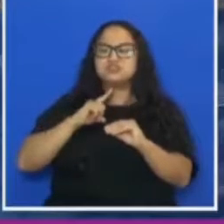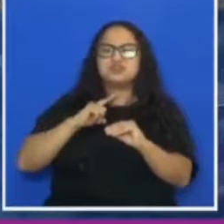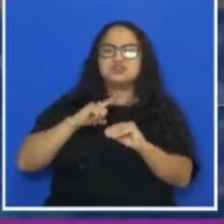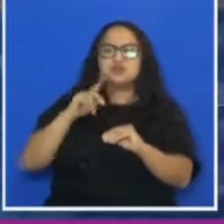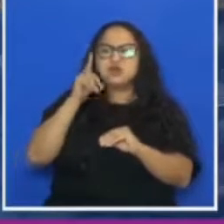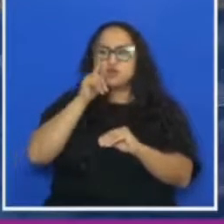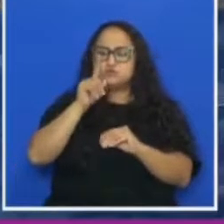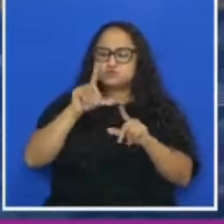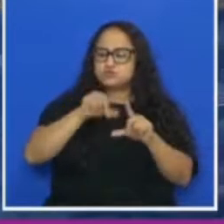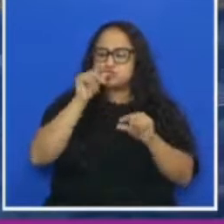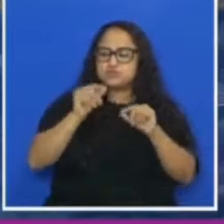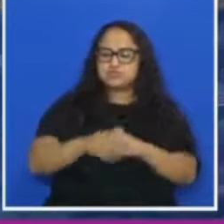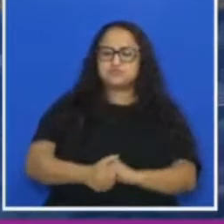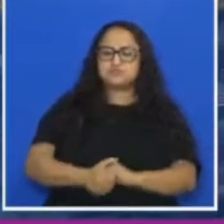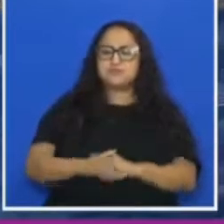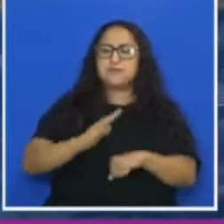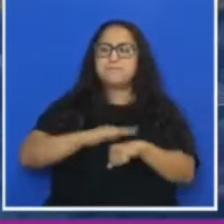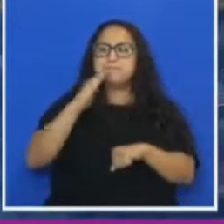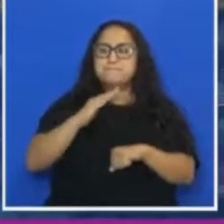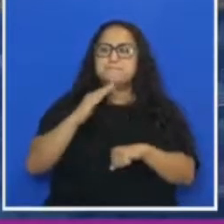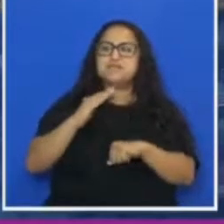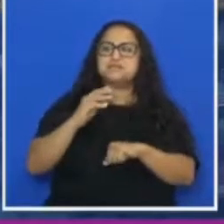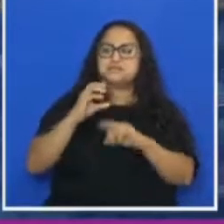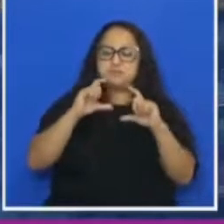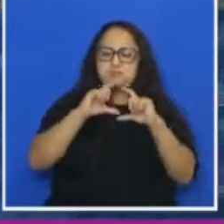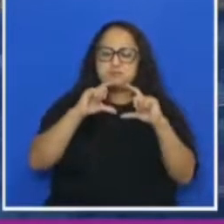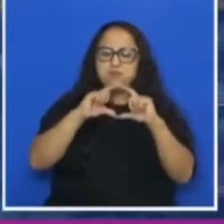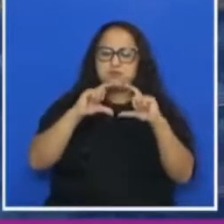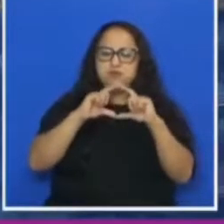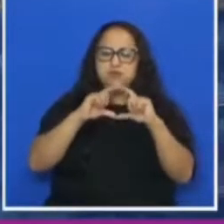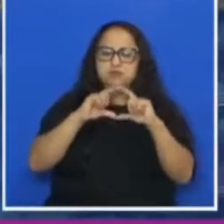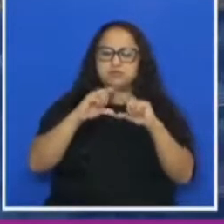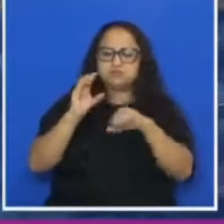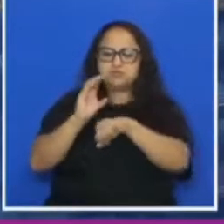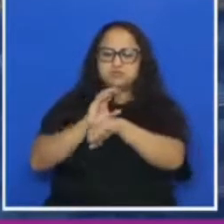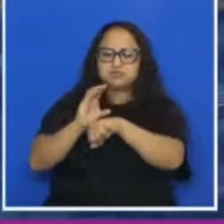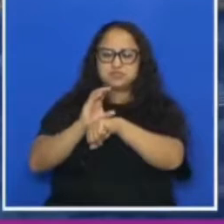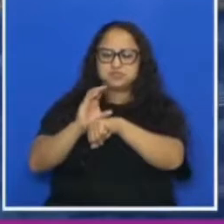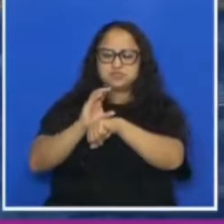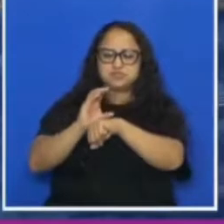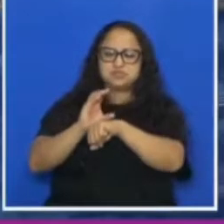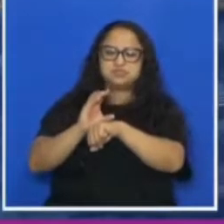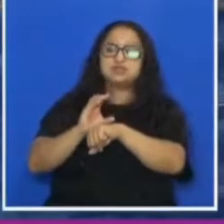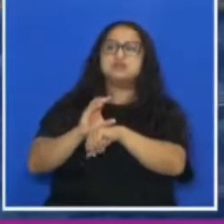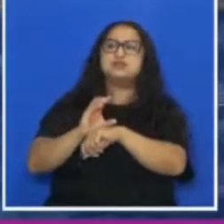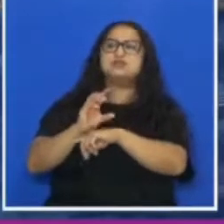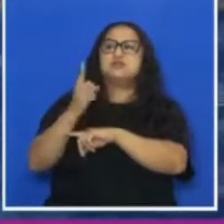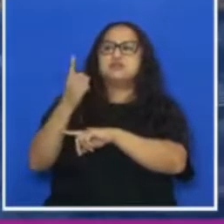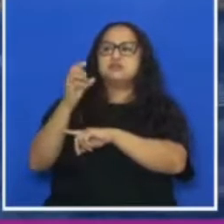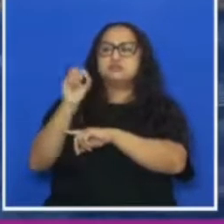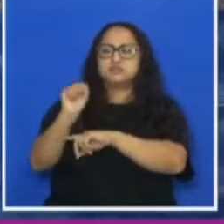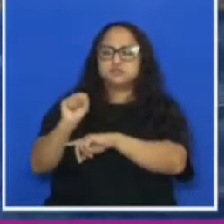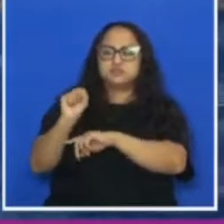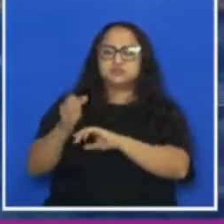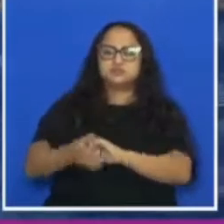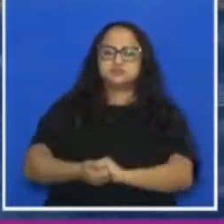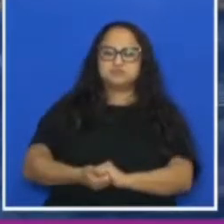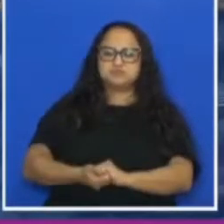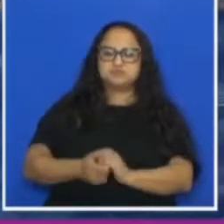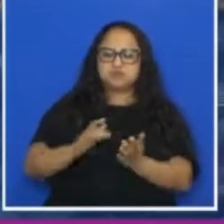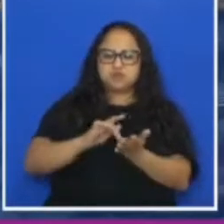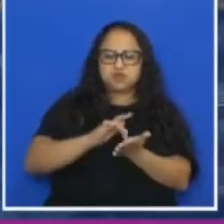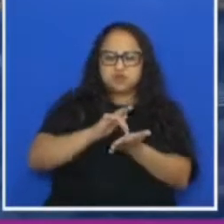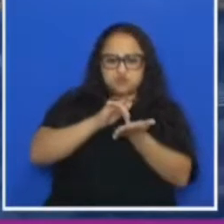você. Mais uma bola chegando. Cinza, número 18. Cinza, 18. Na